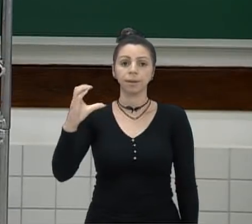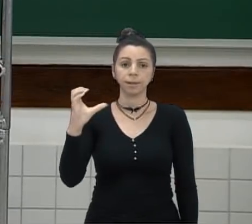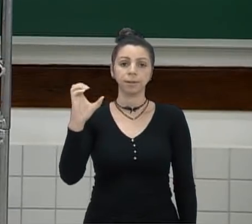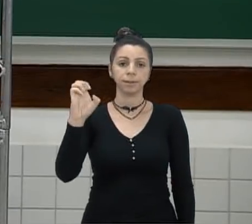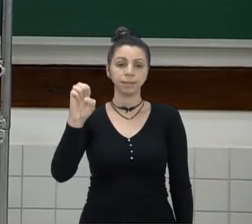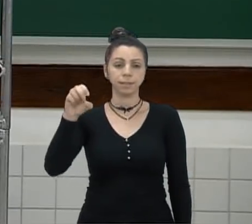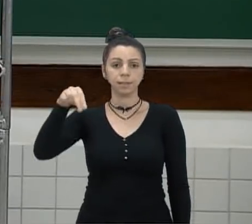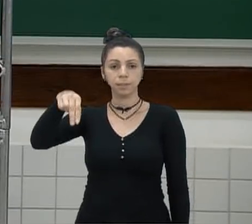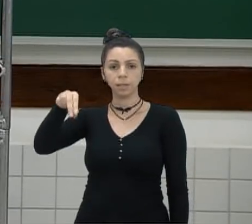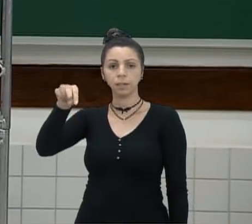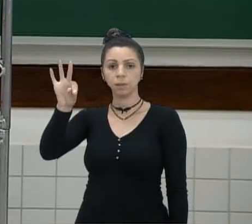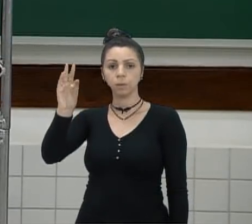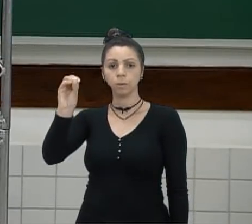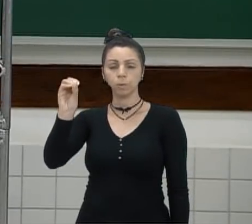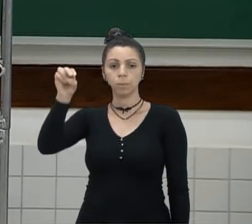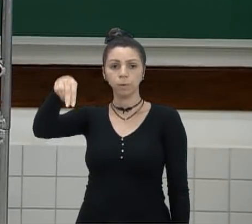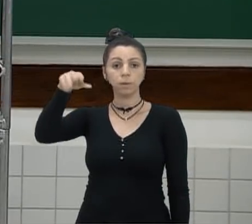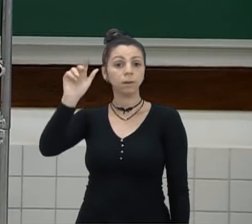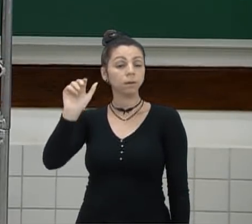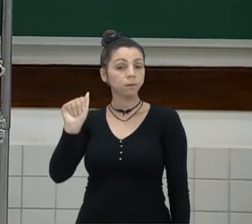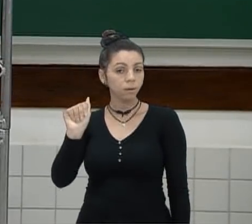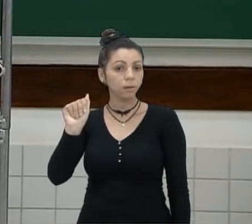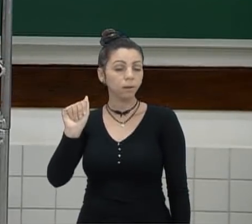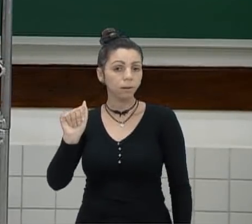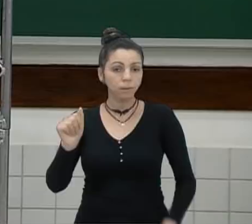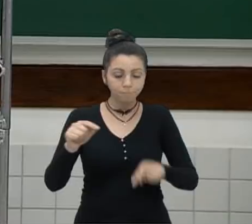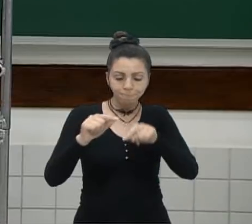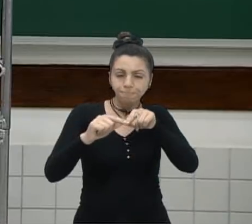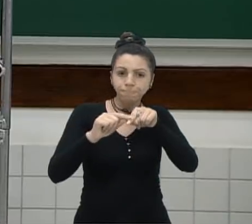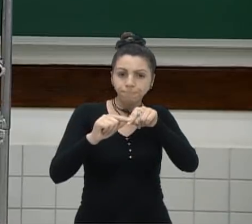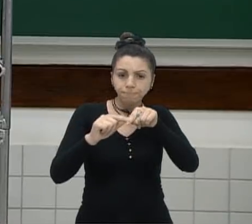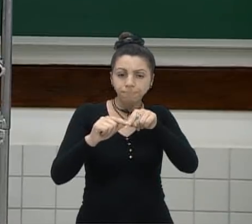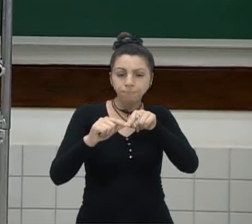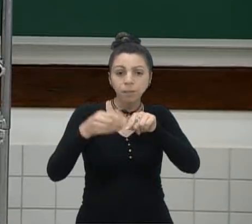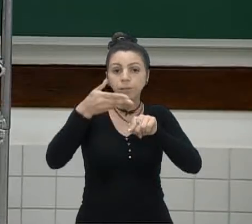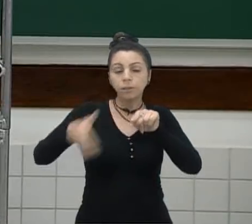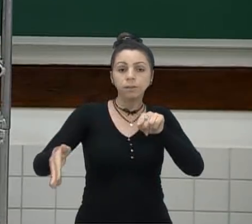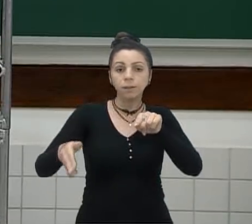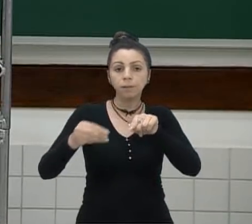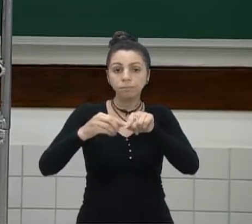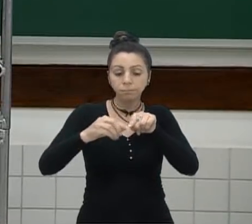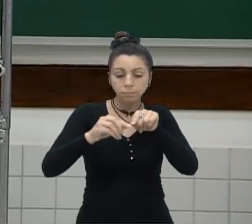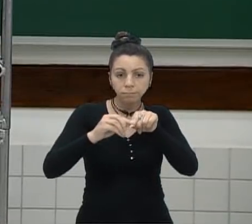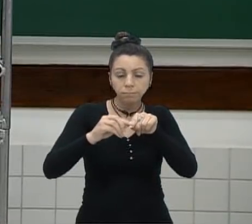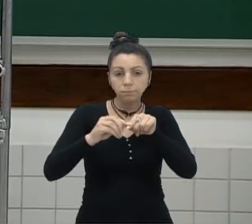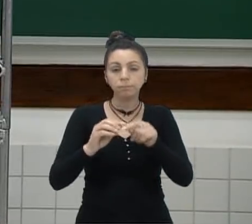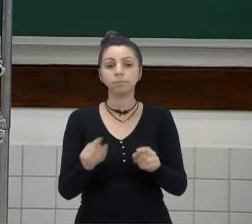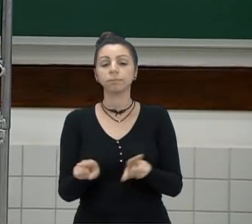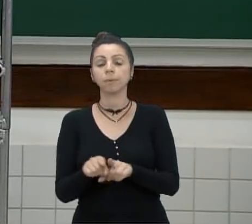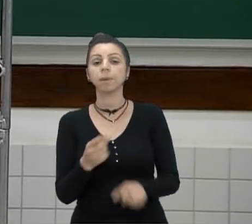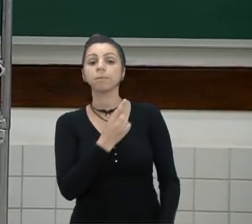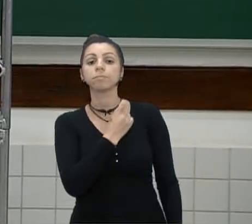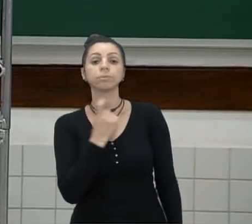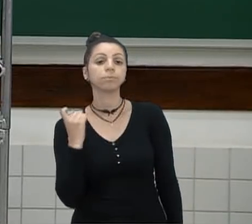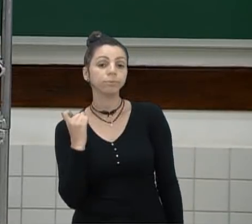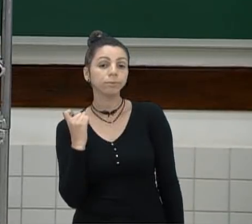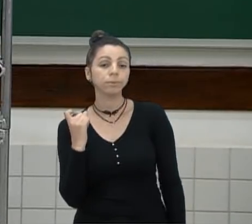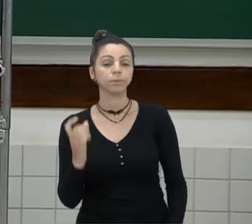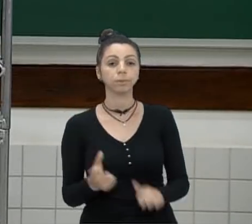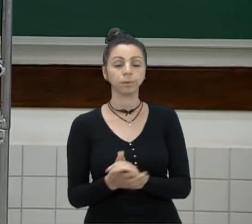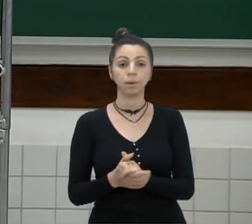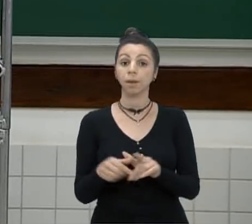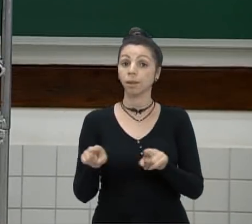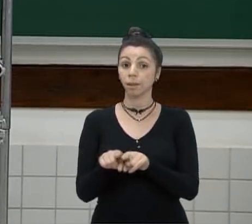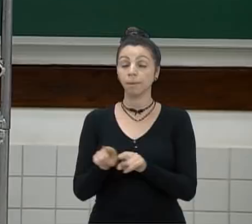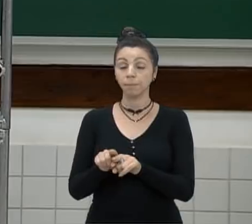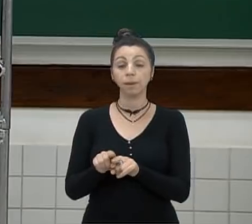a irmã, que a mãe, que usa para tirar o esmalte das unhas. Perfume, porque o perfume tem